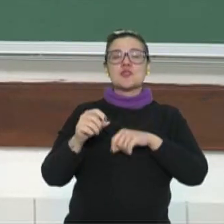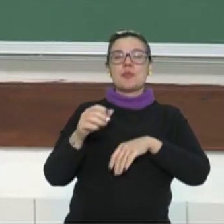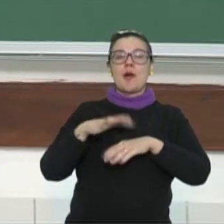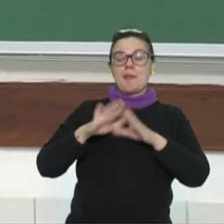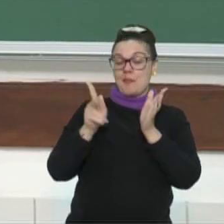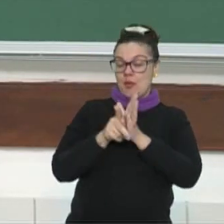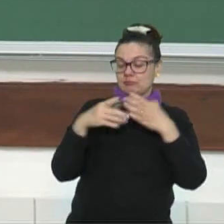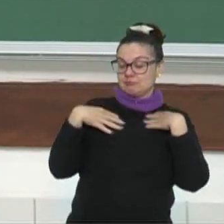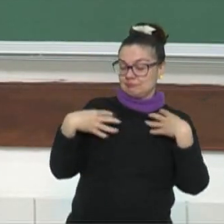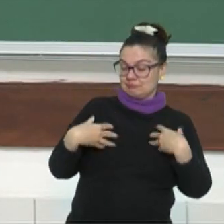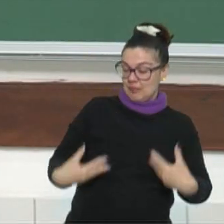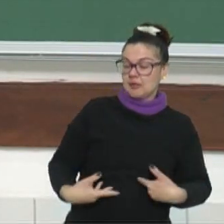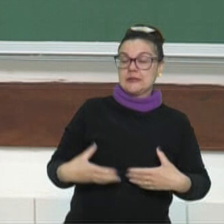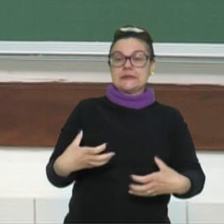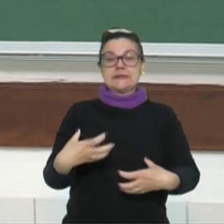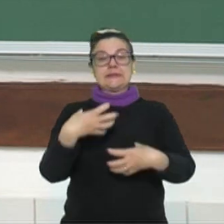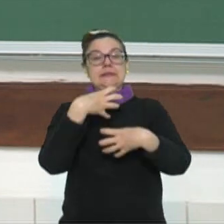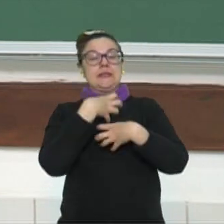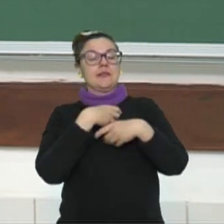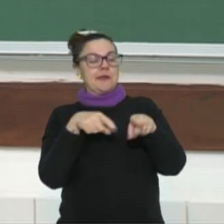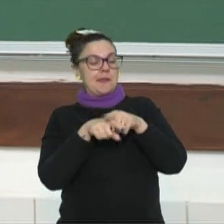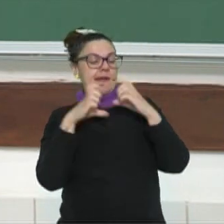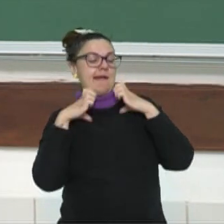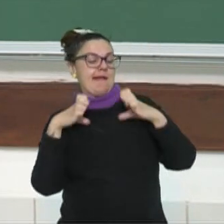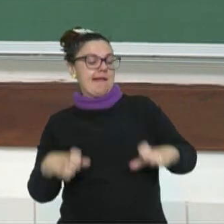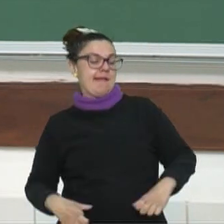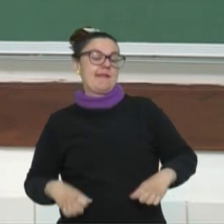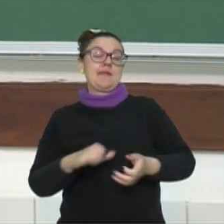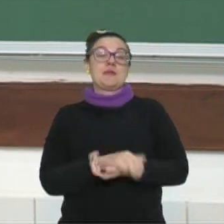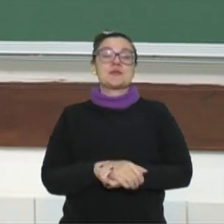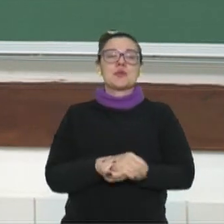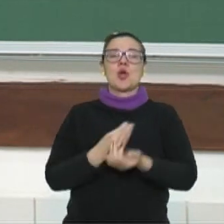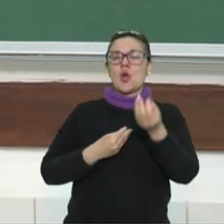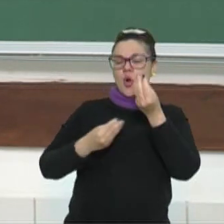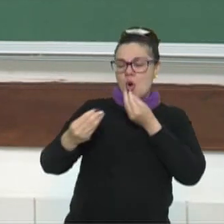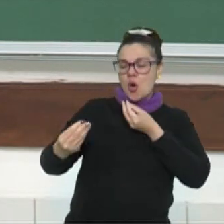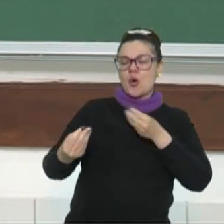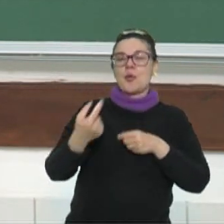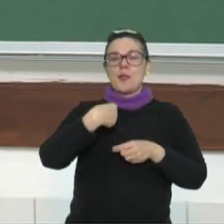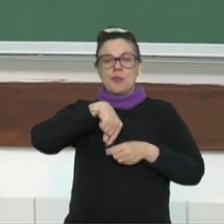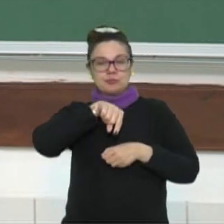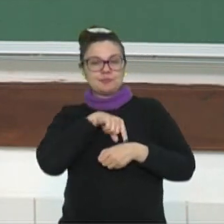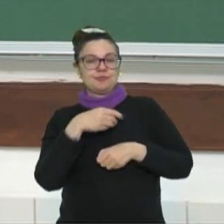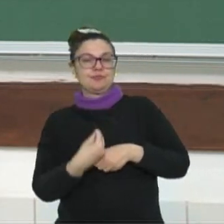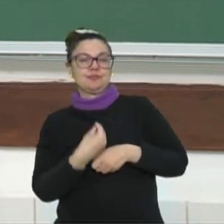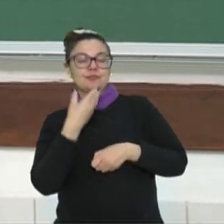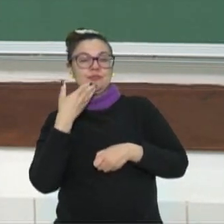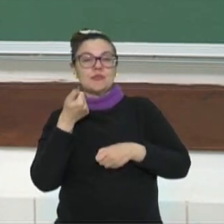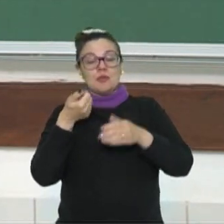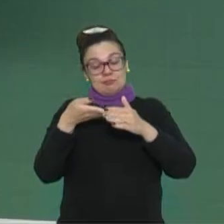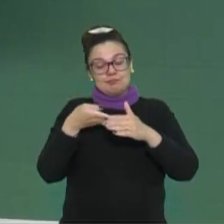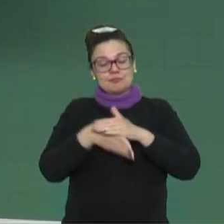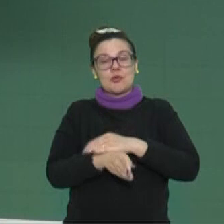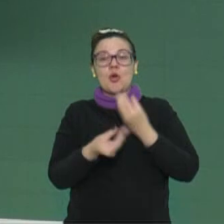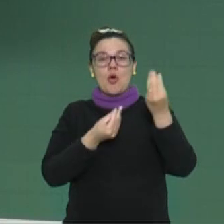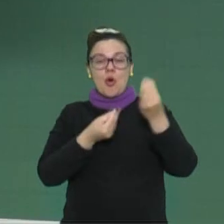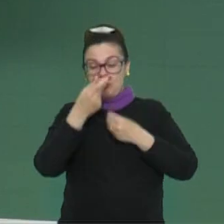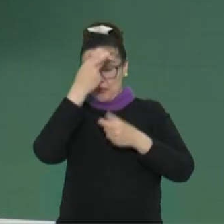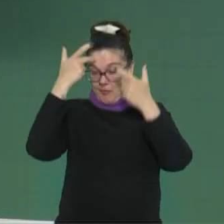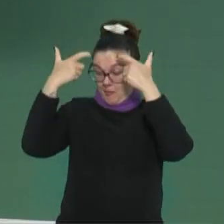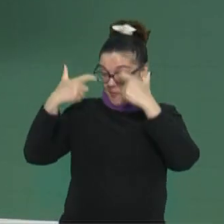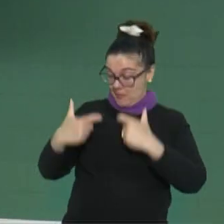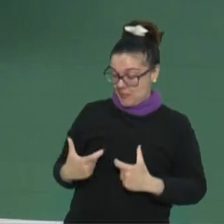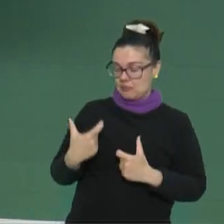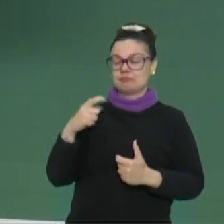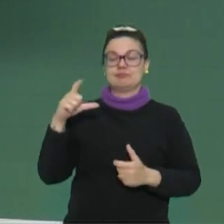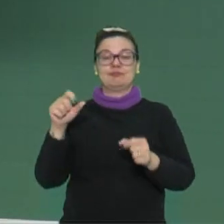vai influenciar diretamente a ética, ou seja, como a gente pensa a melhor forma de se comportar, a melhor forma para que o ser humano tenha